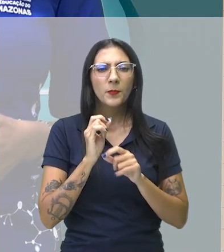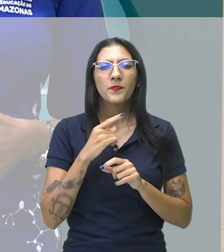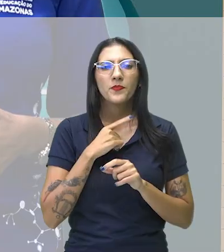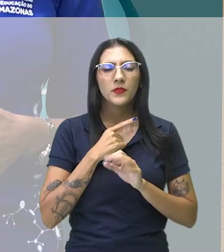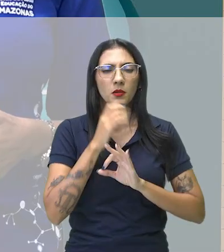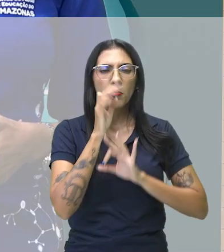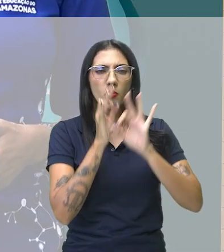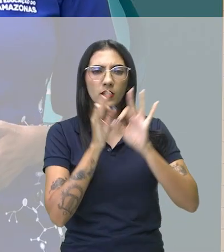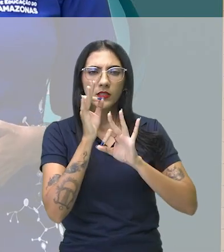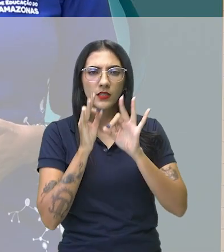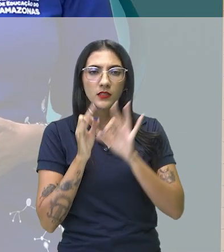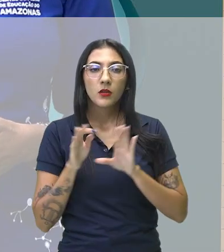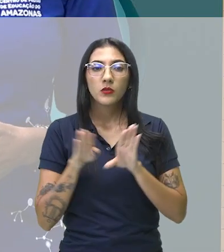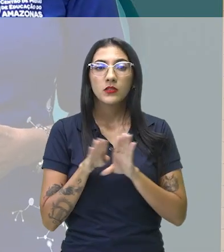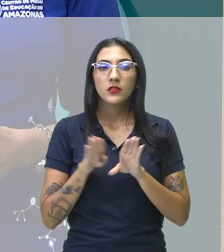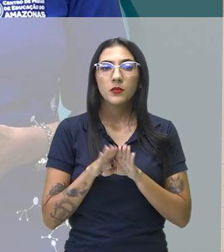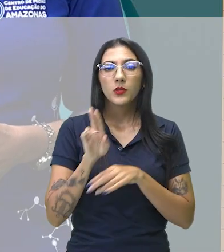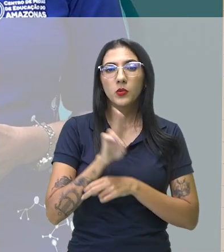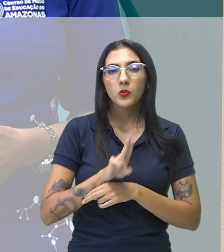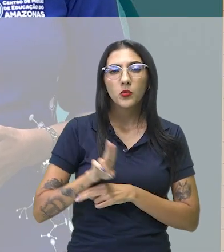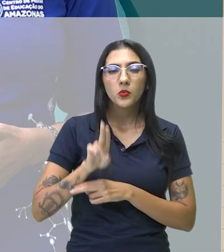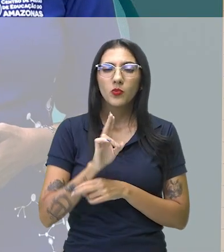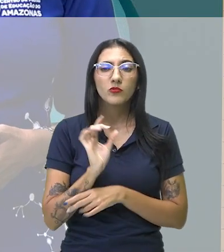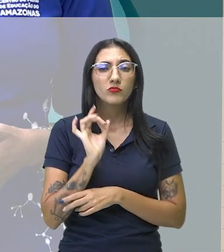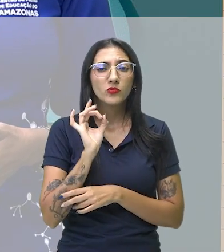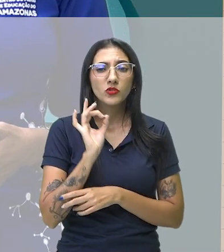composição cuidadosa e